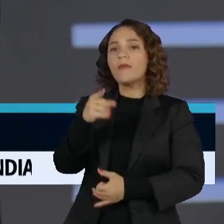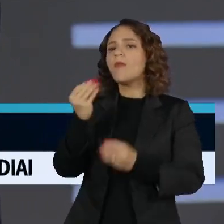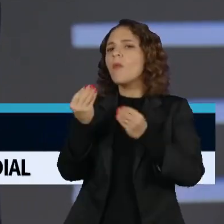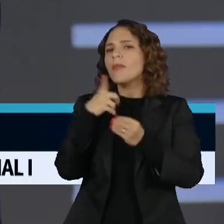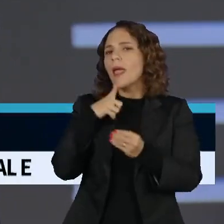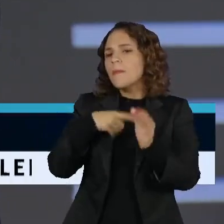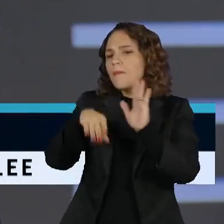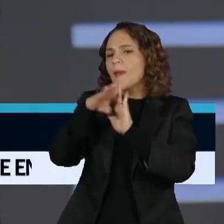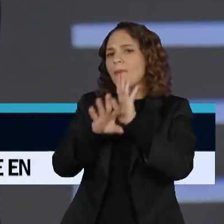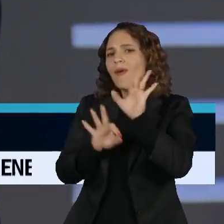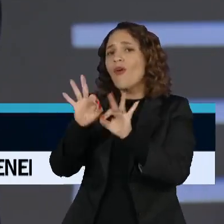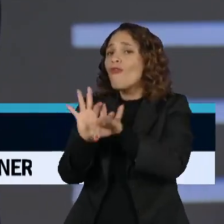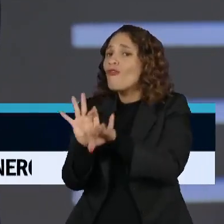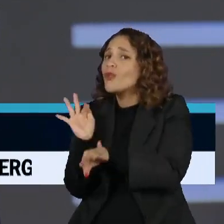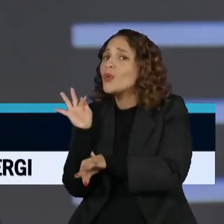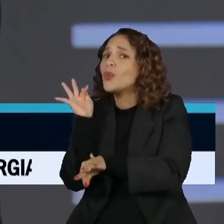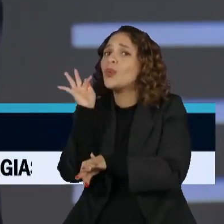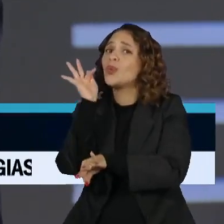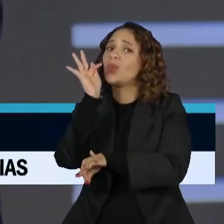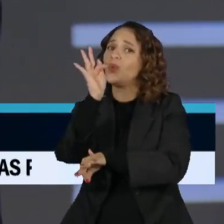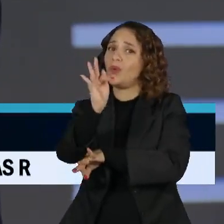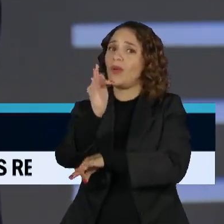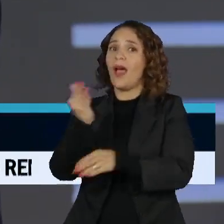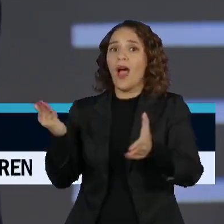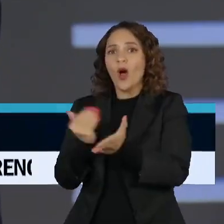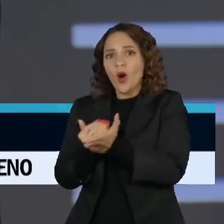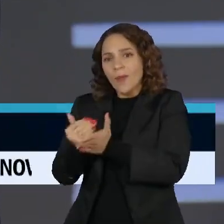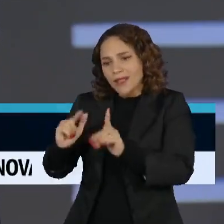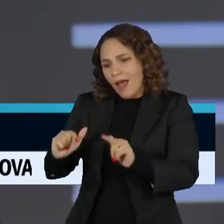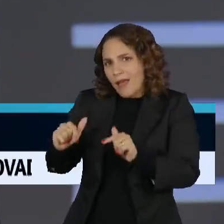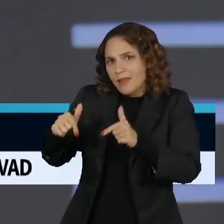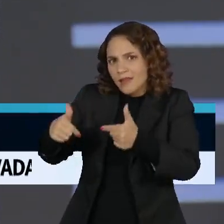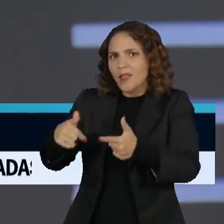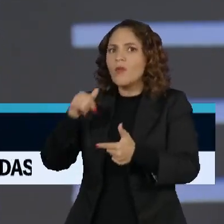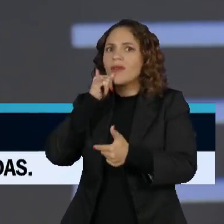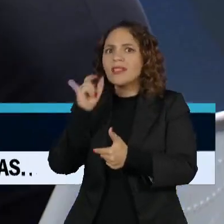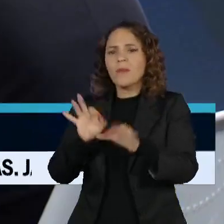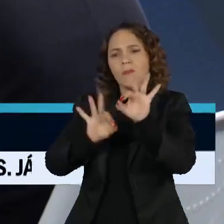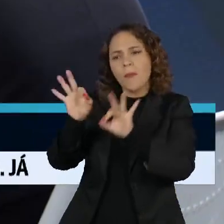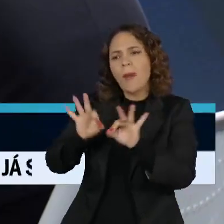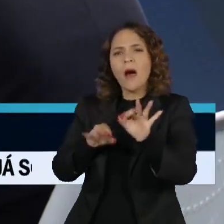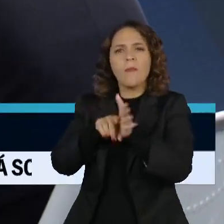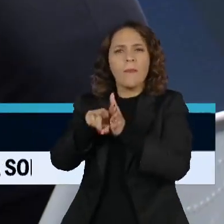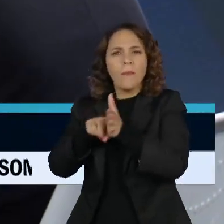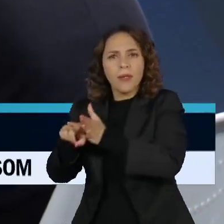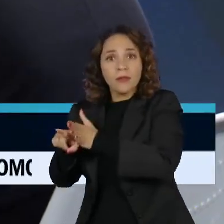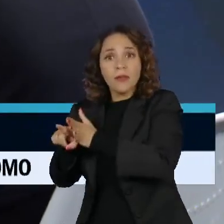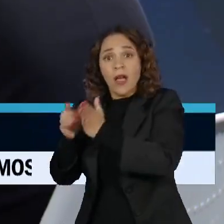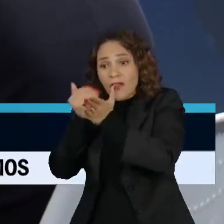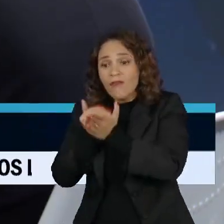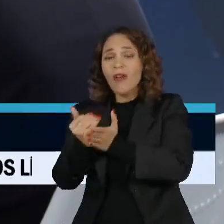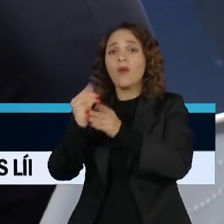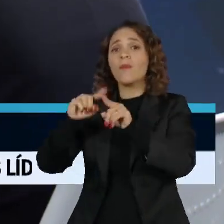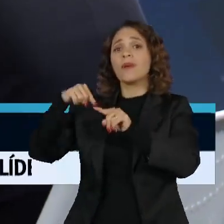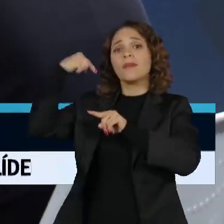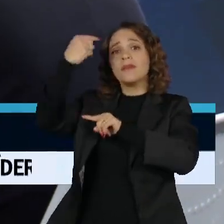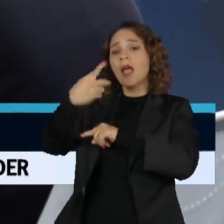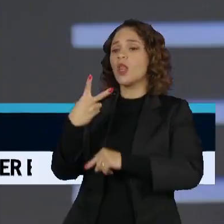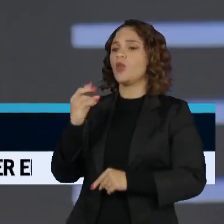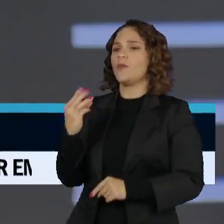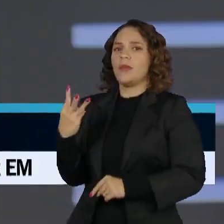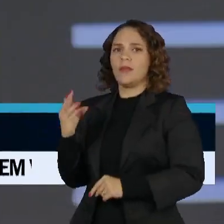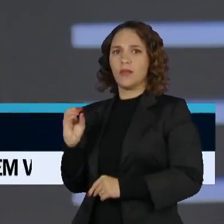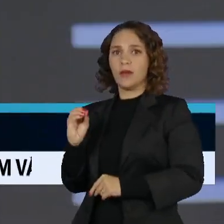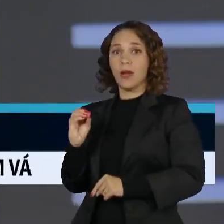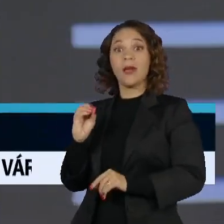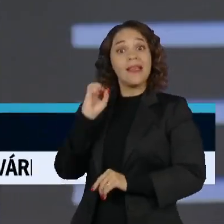programa isso para lá na frente. Você vai ter a primeira, se você começar hoje, com tudo que se tem que fazer, em 2030. Mas, se o Brasil